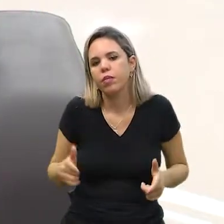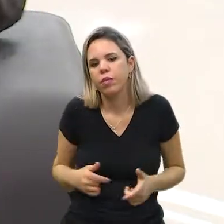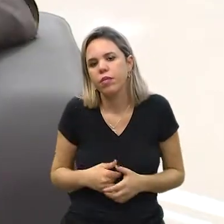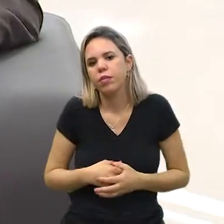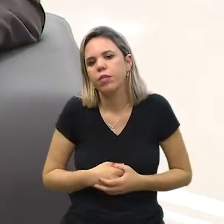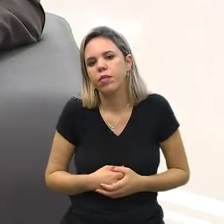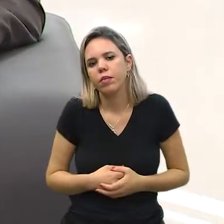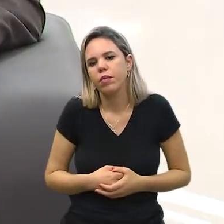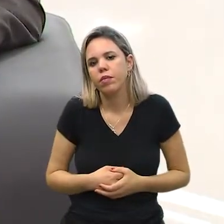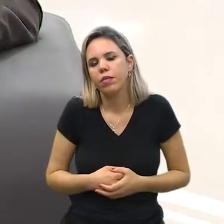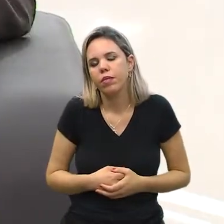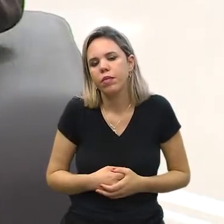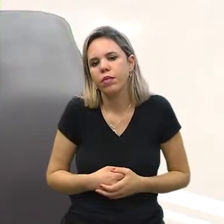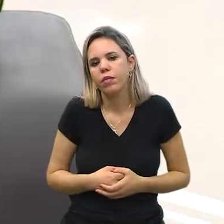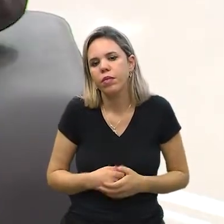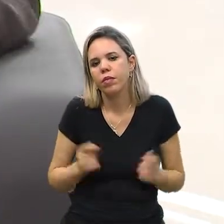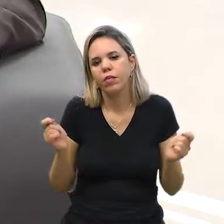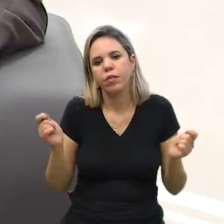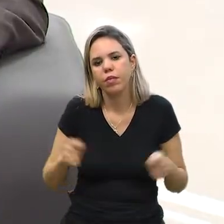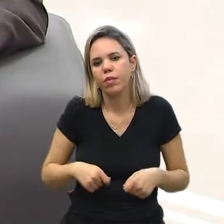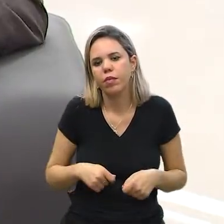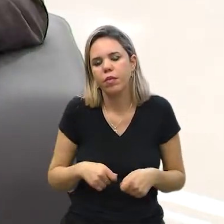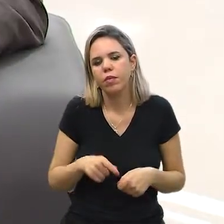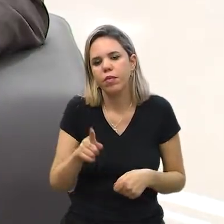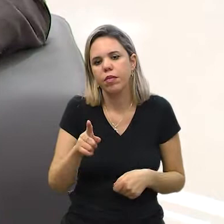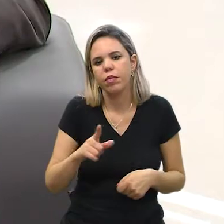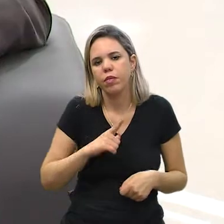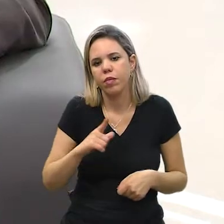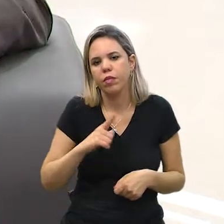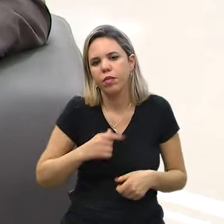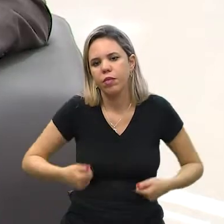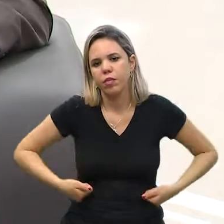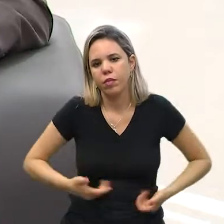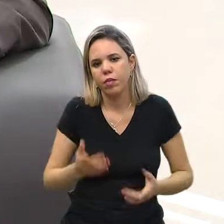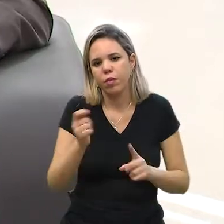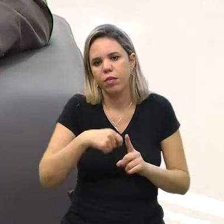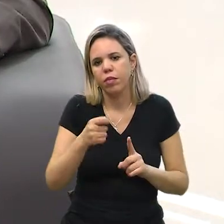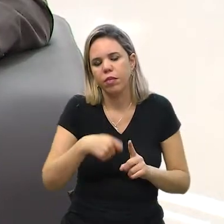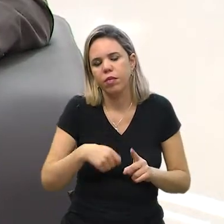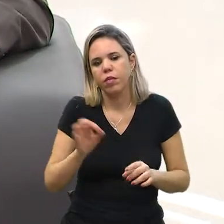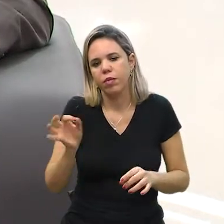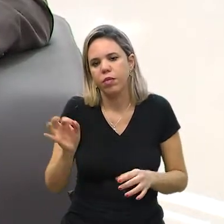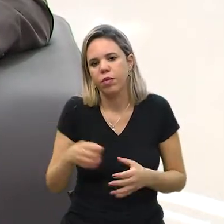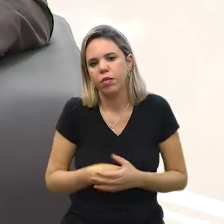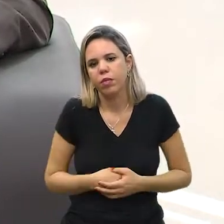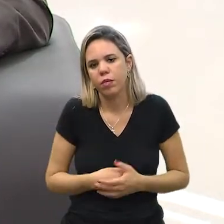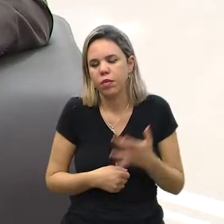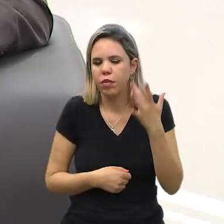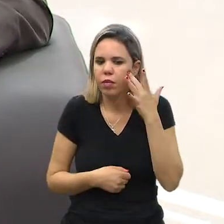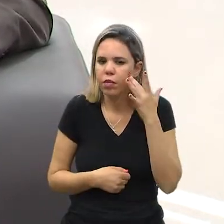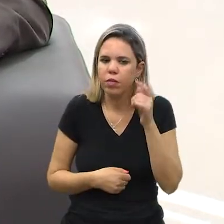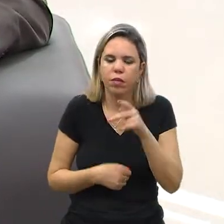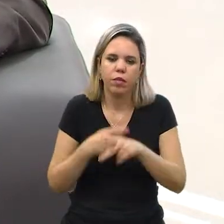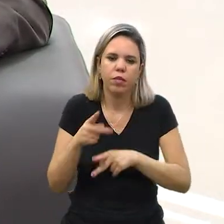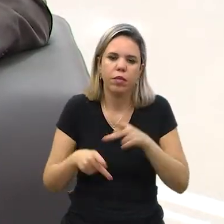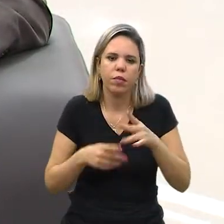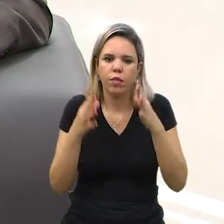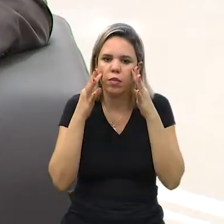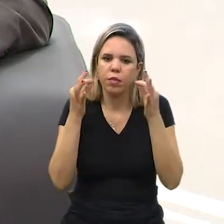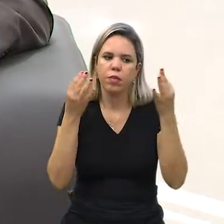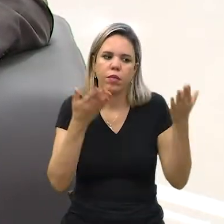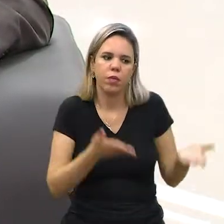ali a possibilidade ali de você ter esse gasto mensal. Exatamente, e acho que ainda a pessoa tem que estar